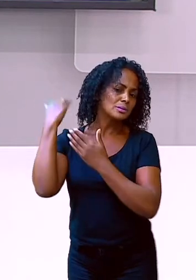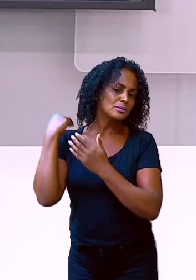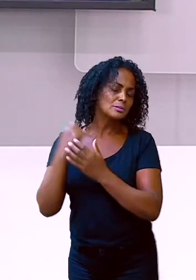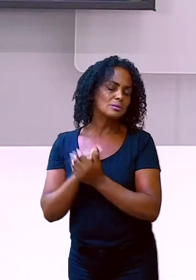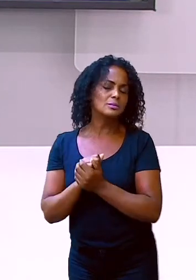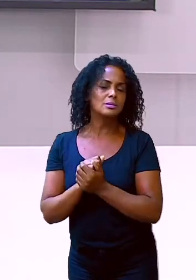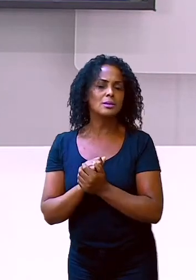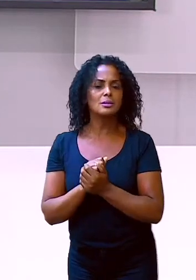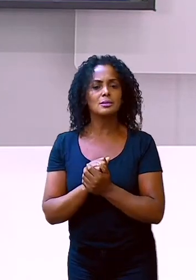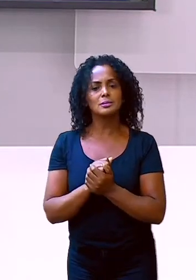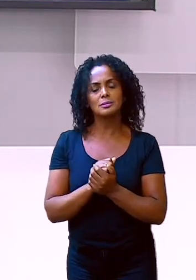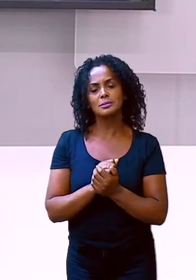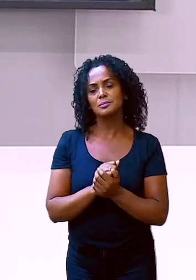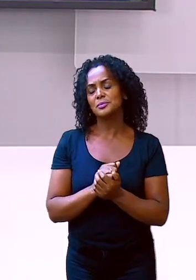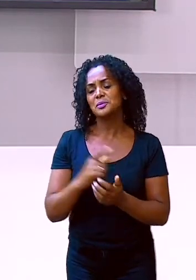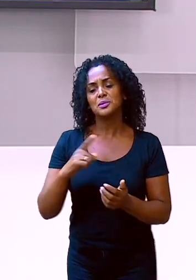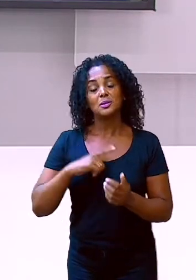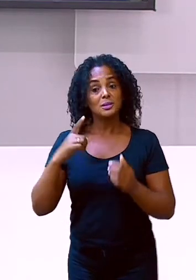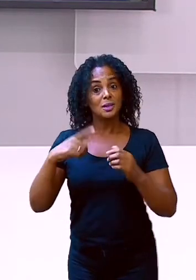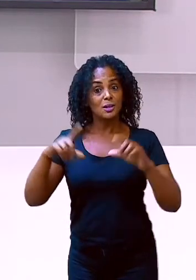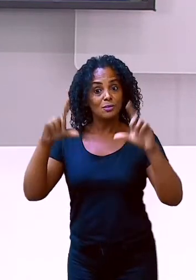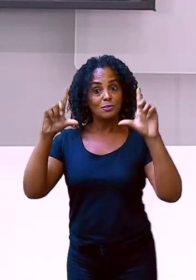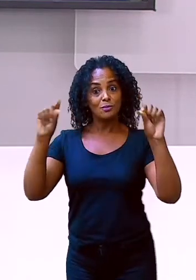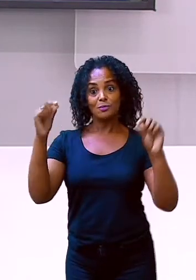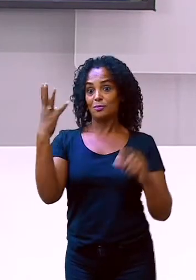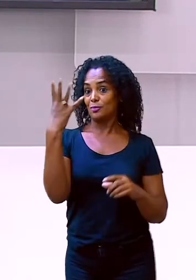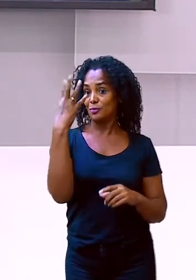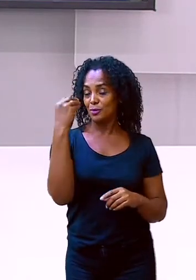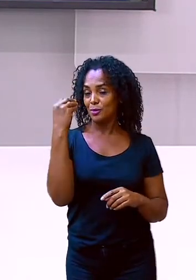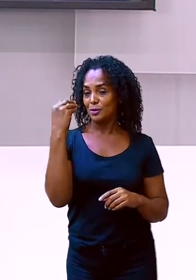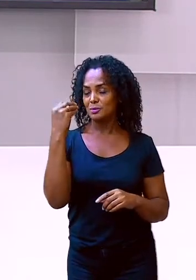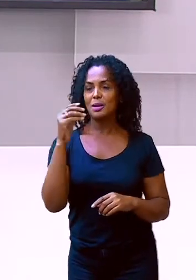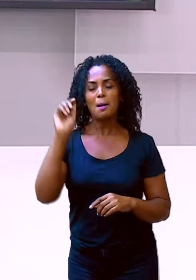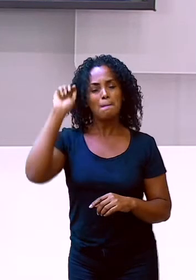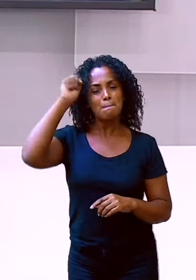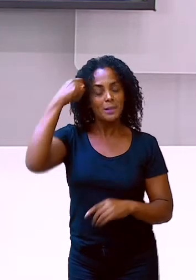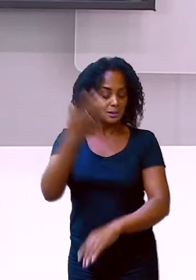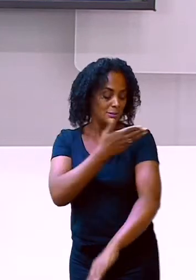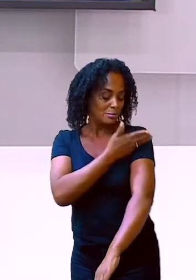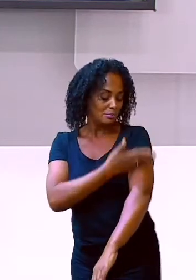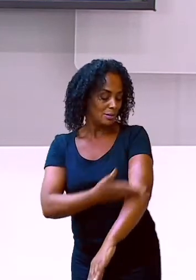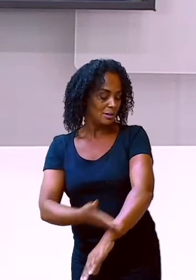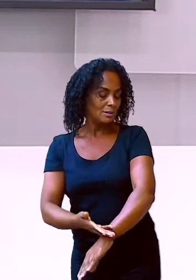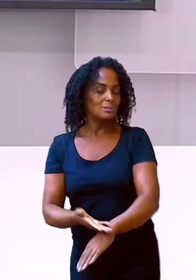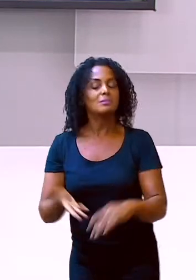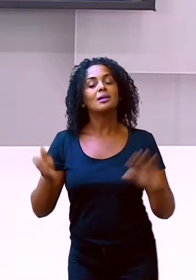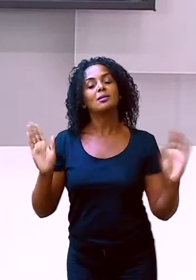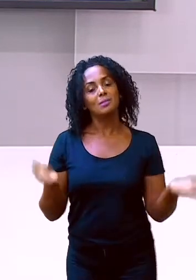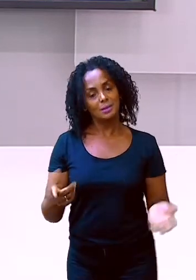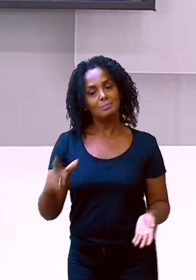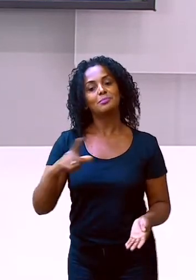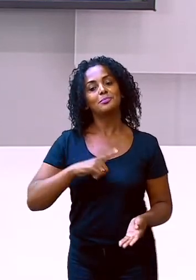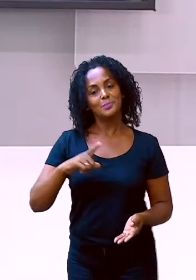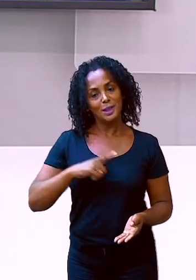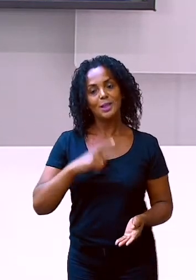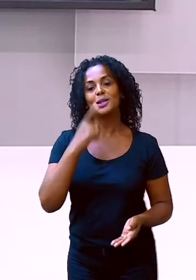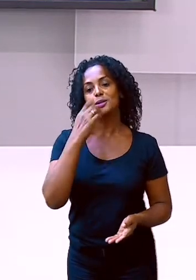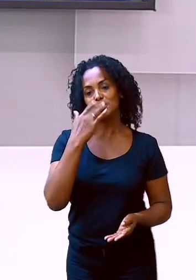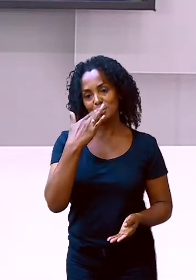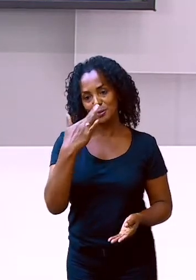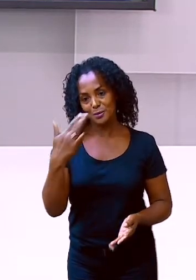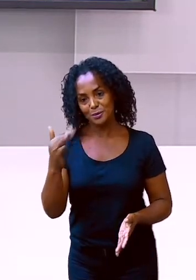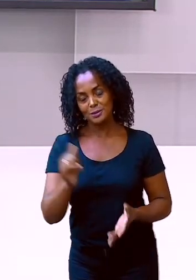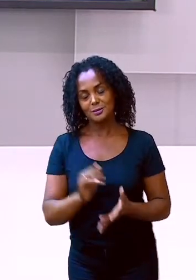existia fotografia preto e branco. Hoje já tem elas bem coloridas, com os mais detalhes.